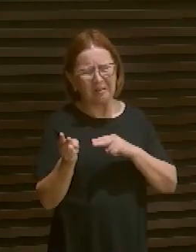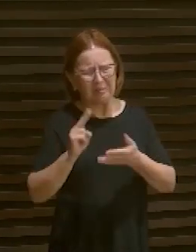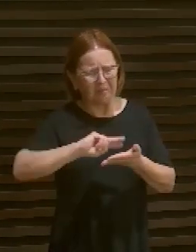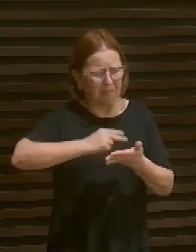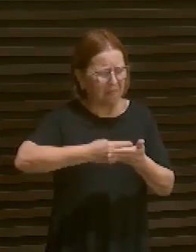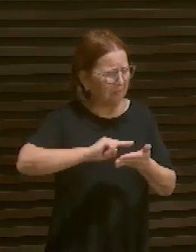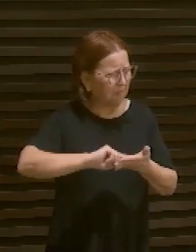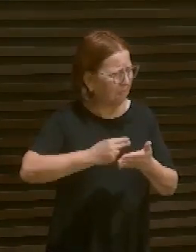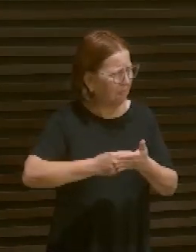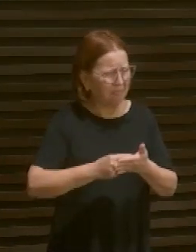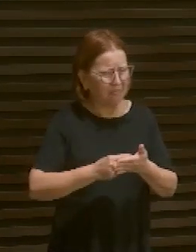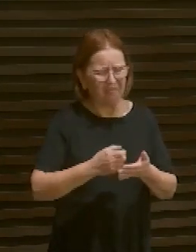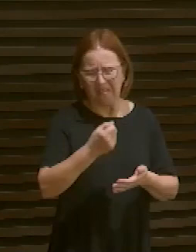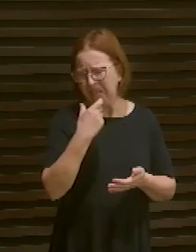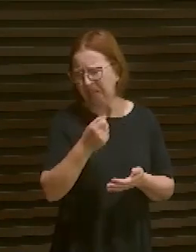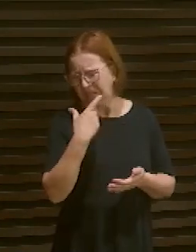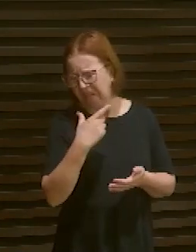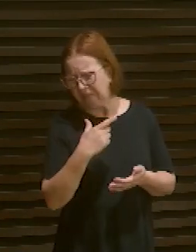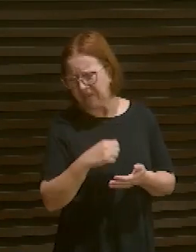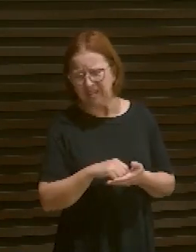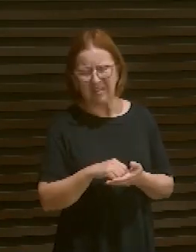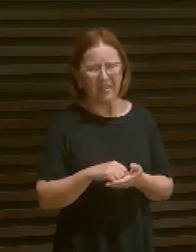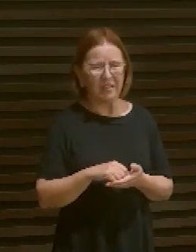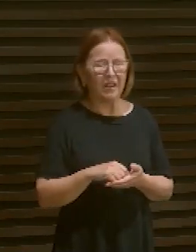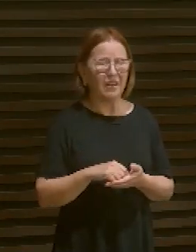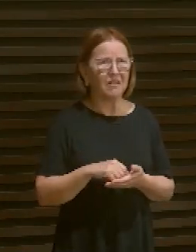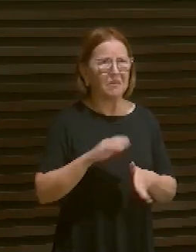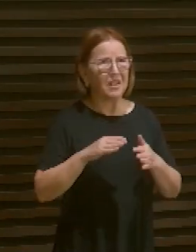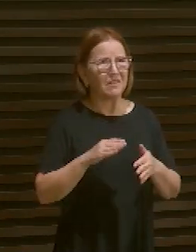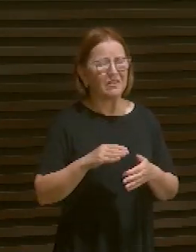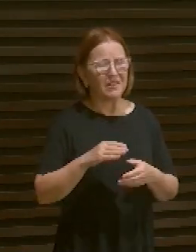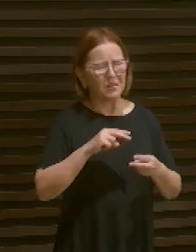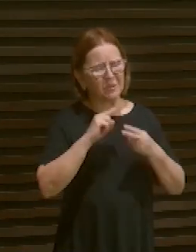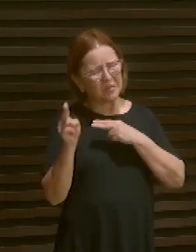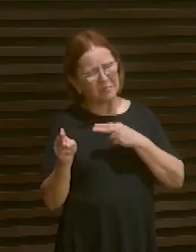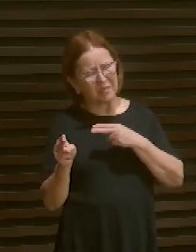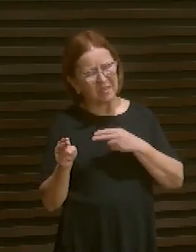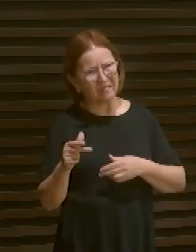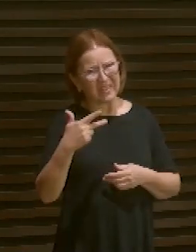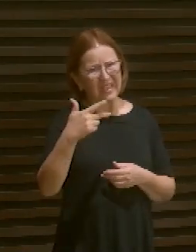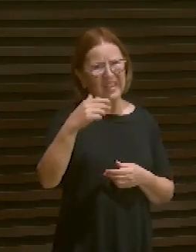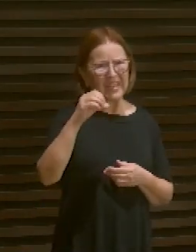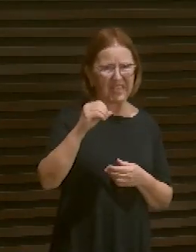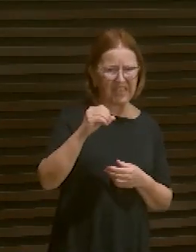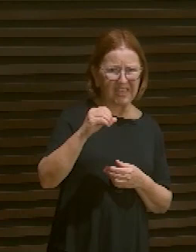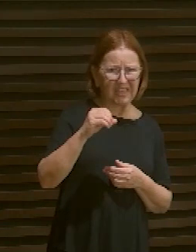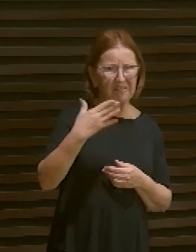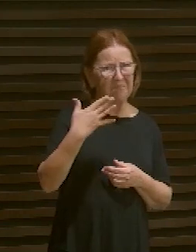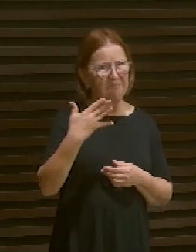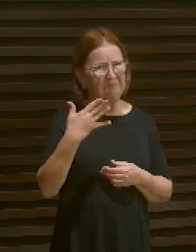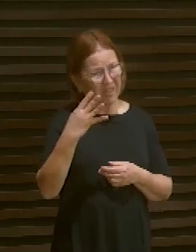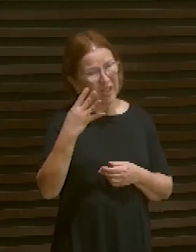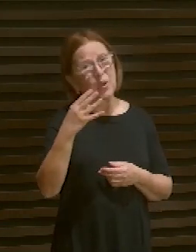dormia. Quanto muito, 30, 40 minutos. E foi um tempo de muita oração.